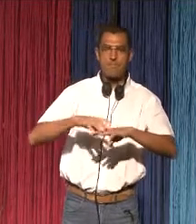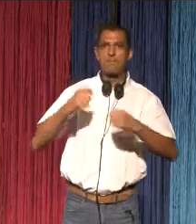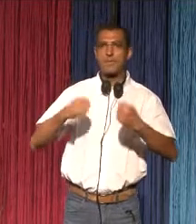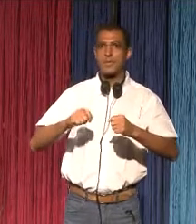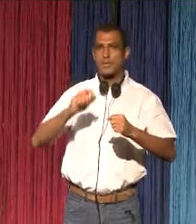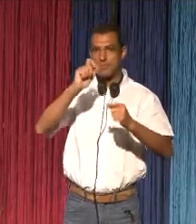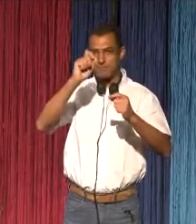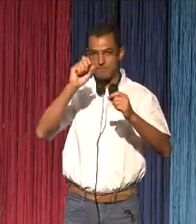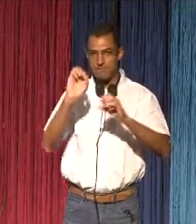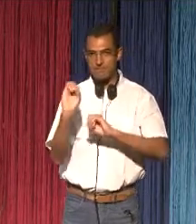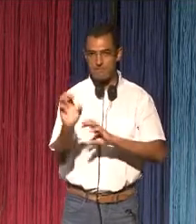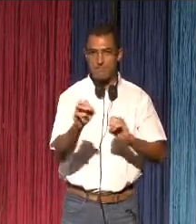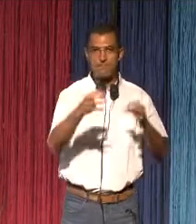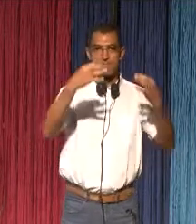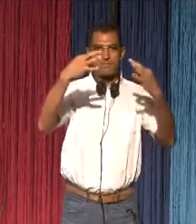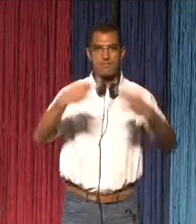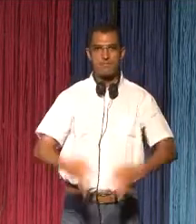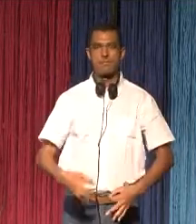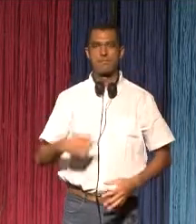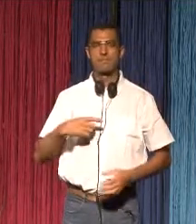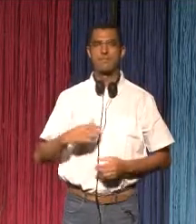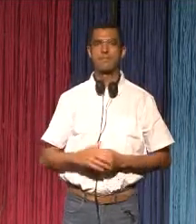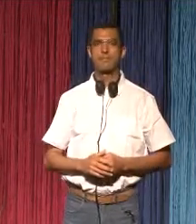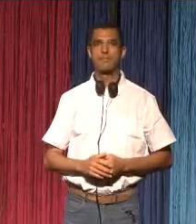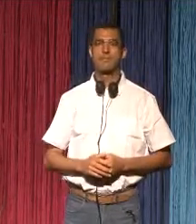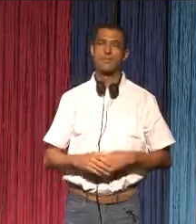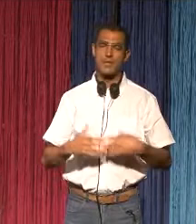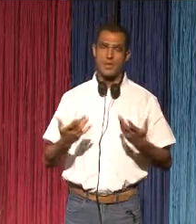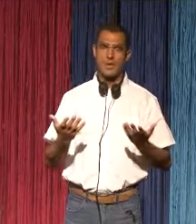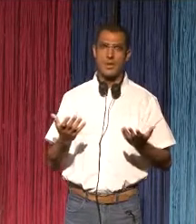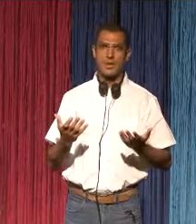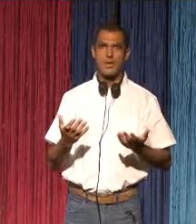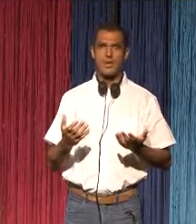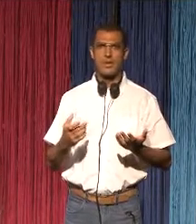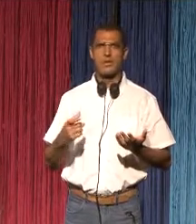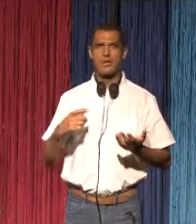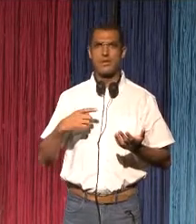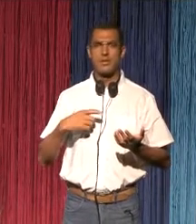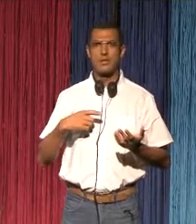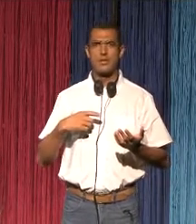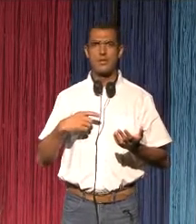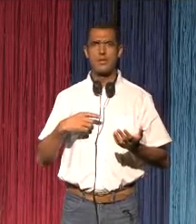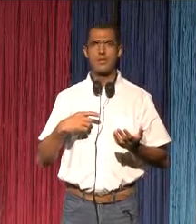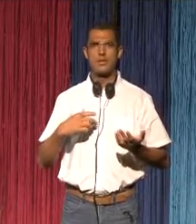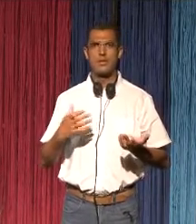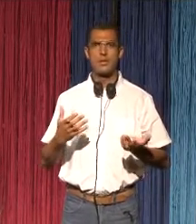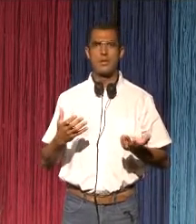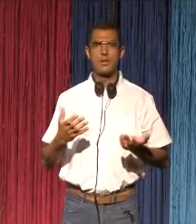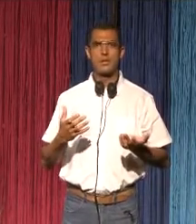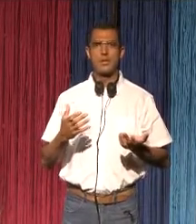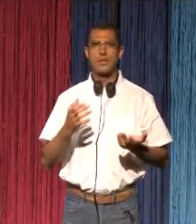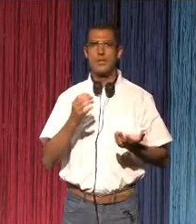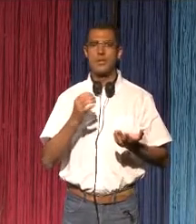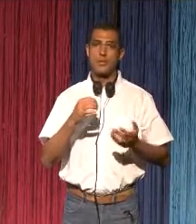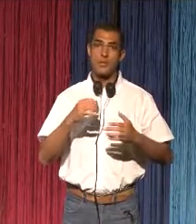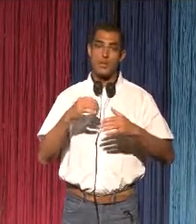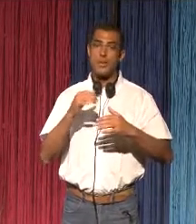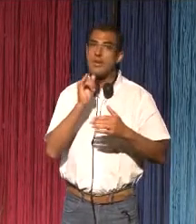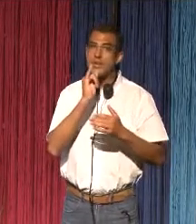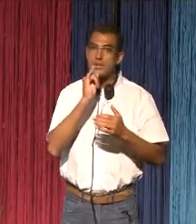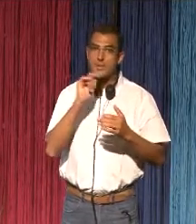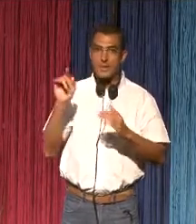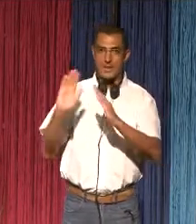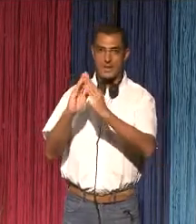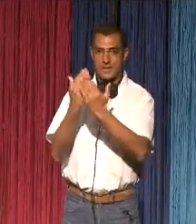assim, científica. E eu acho que é tal história, é o reducionismo, né? Ou a escola vira uma grande